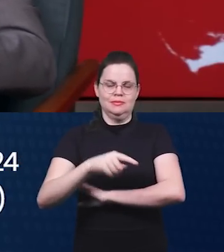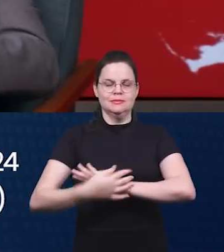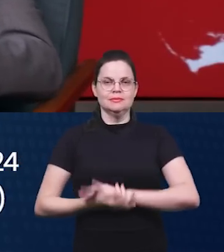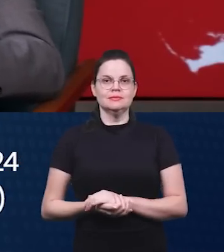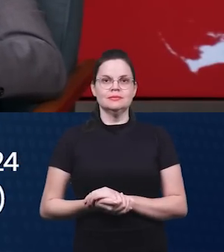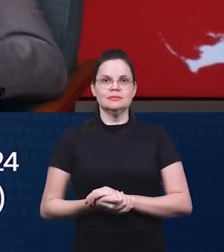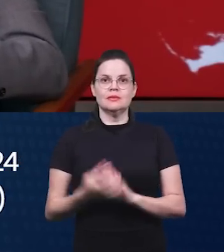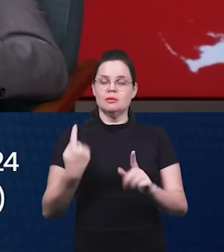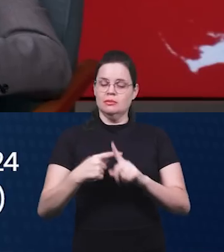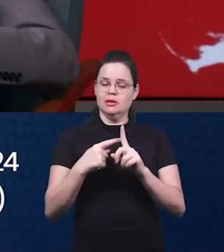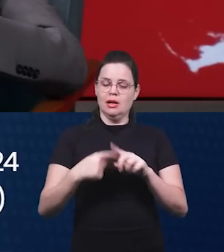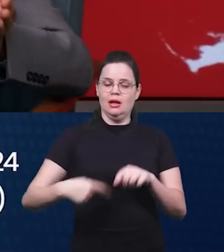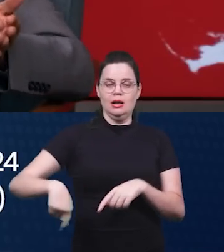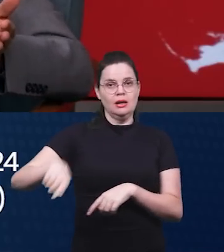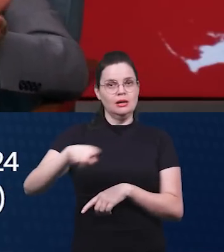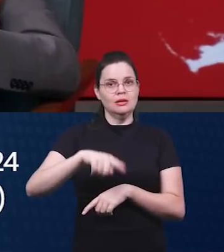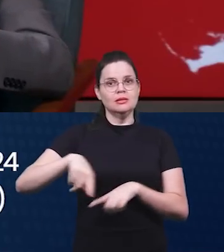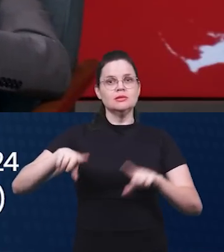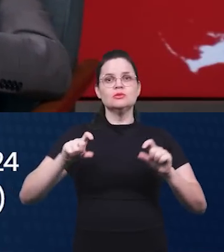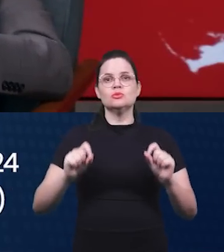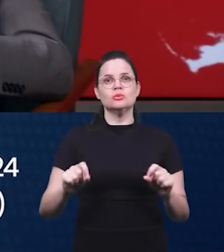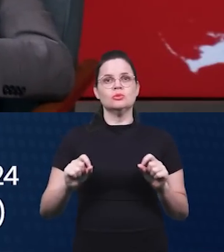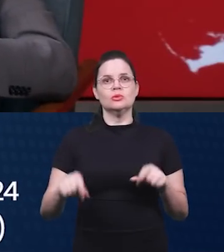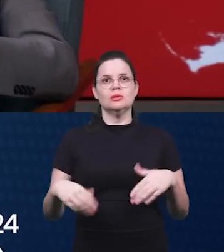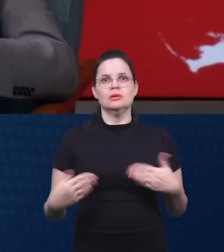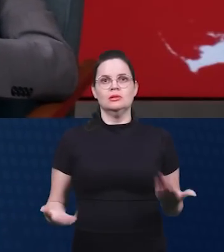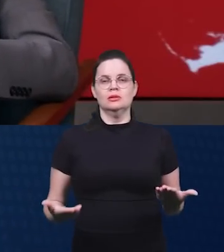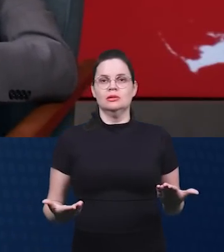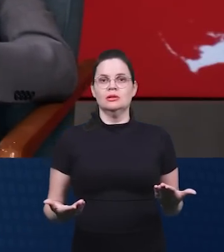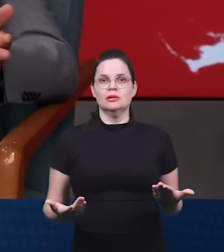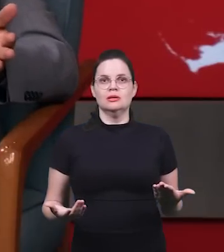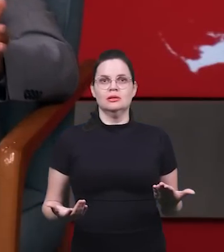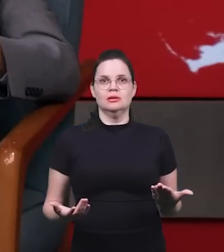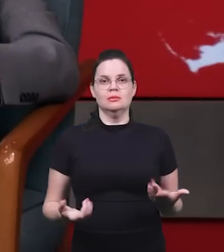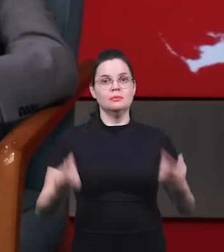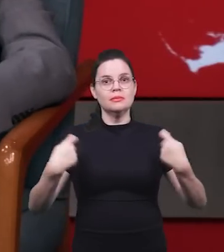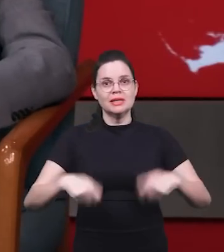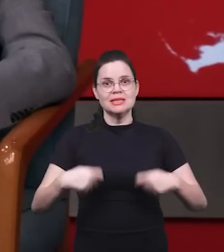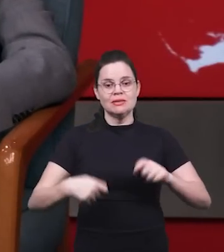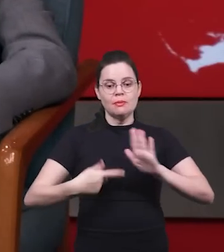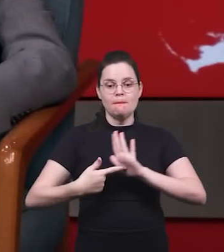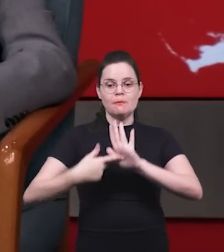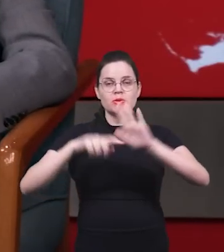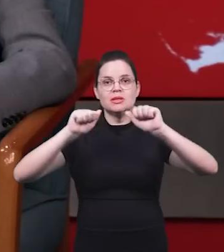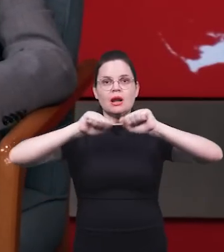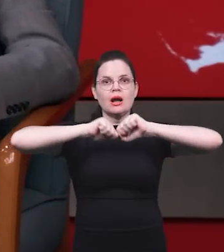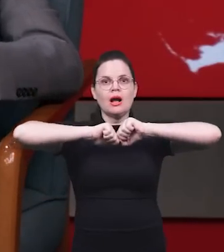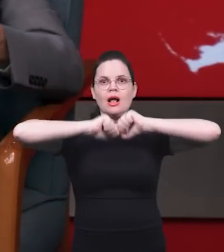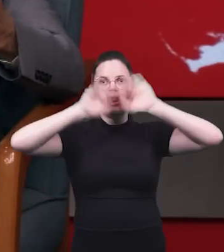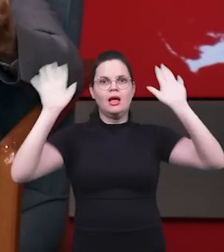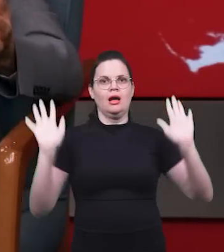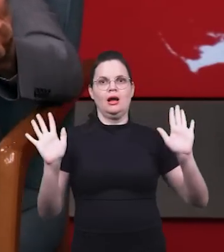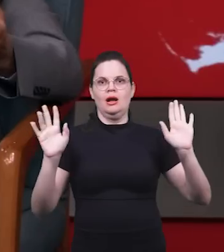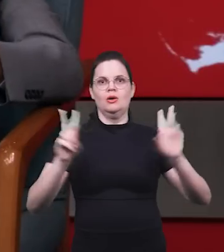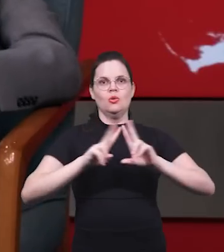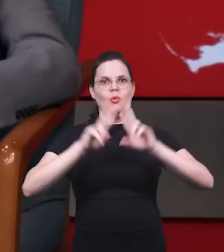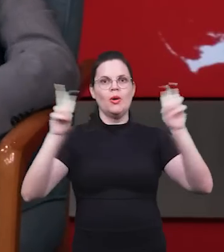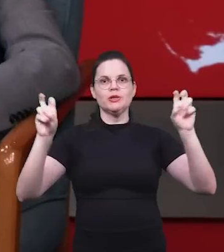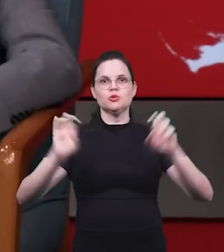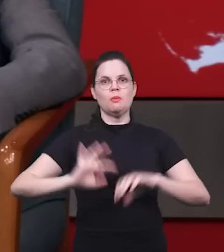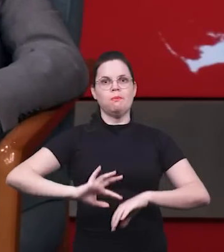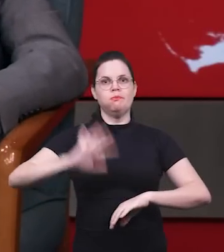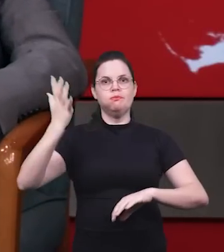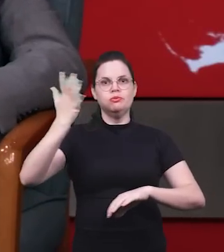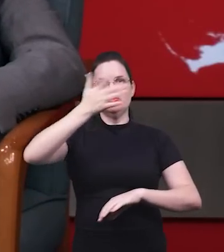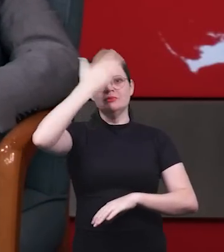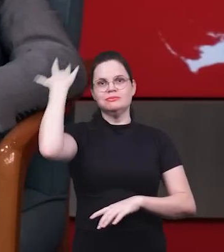porque, para eles ali, a diferença teria que ser clara com sinais